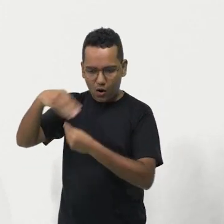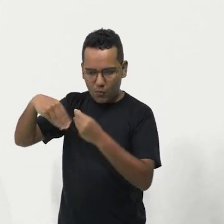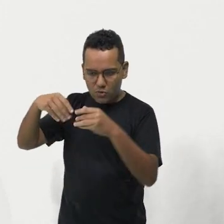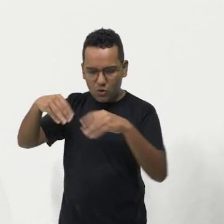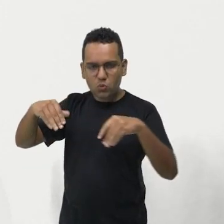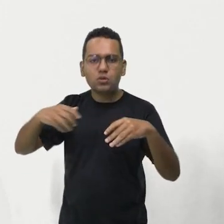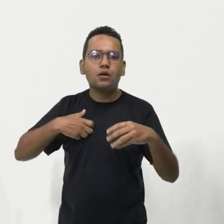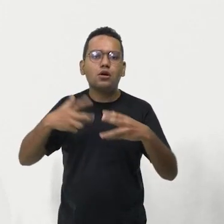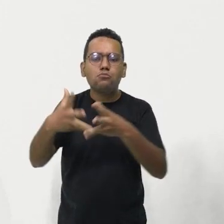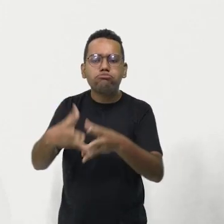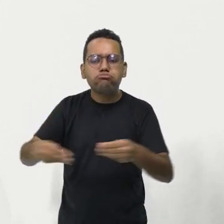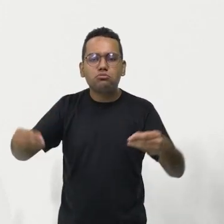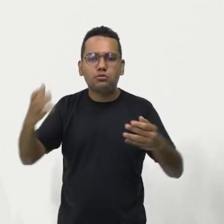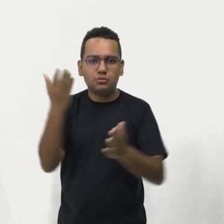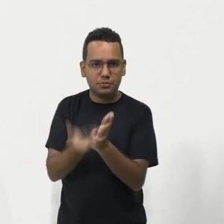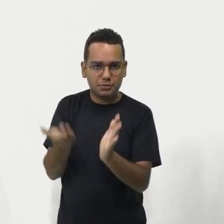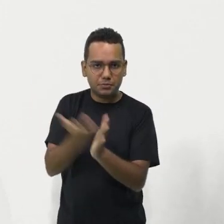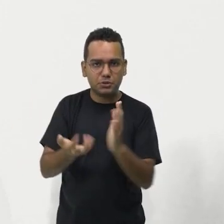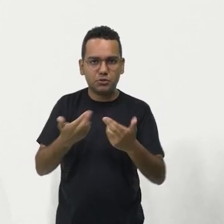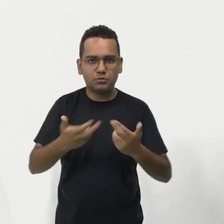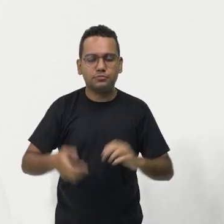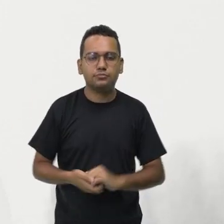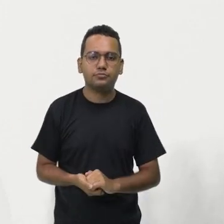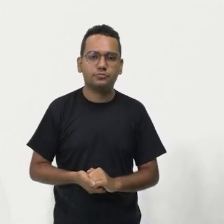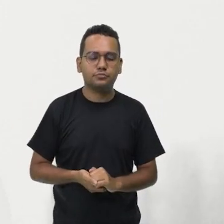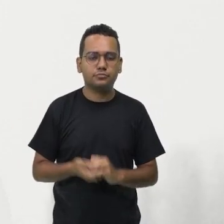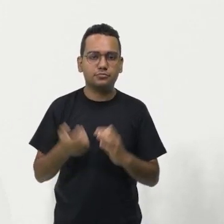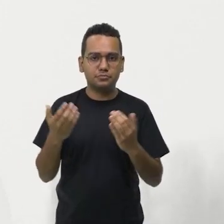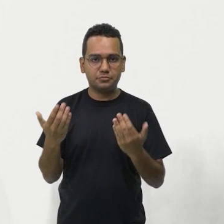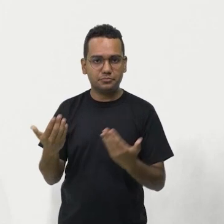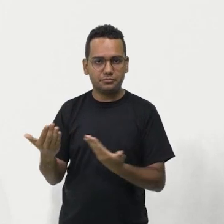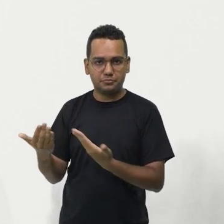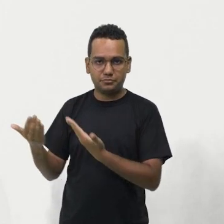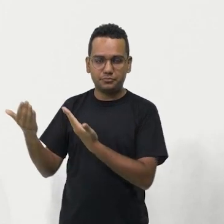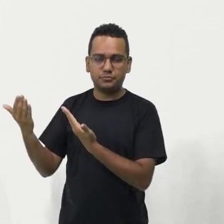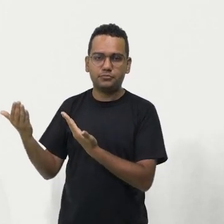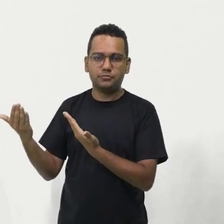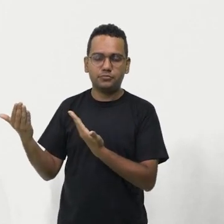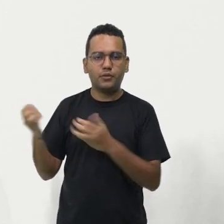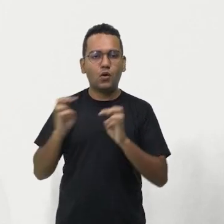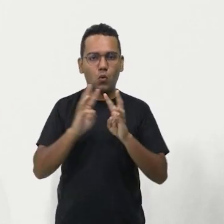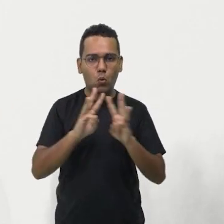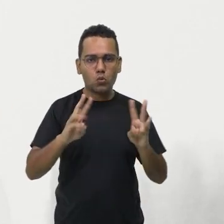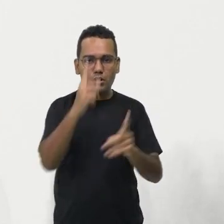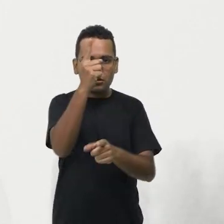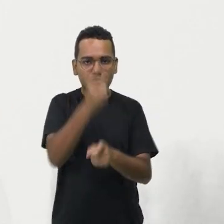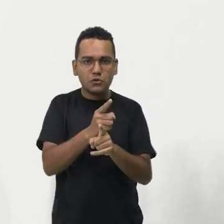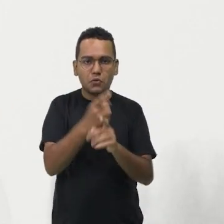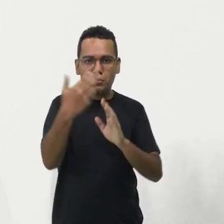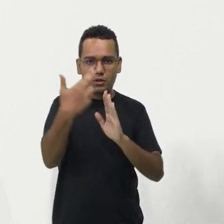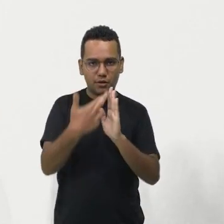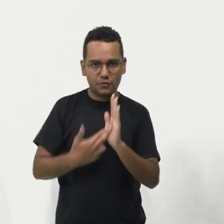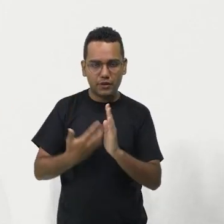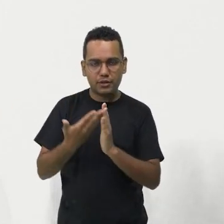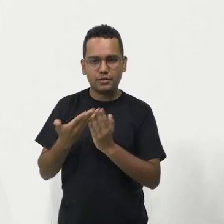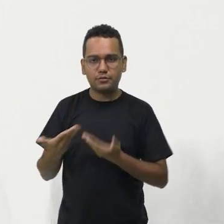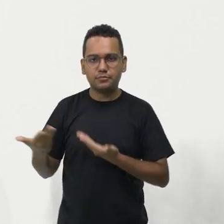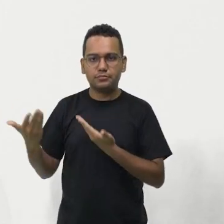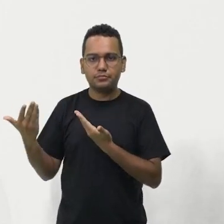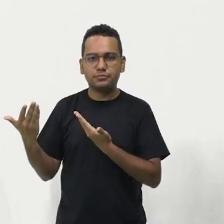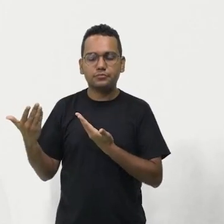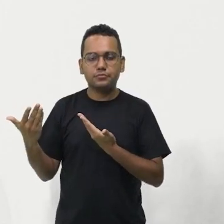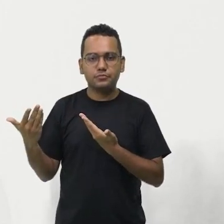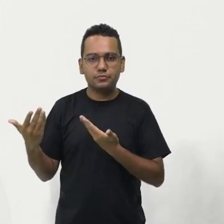facilidade. E aí temos a referência do nosso texto, do texto original, e observe que